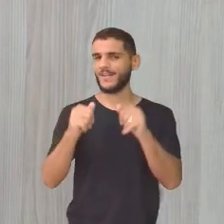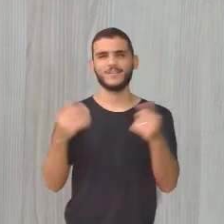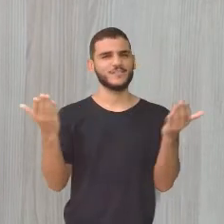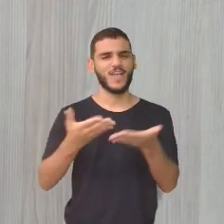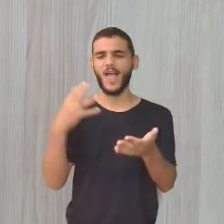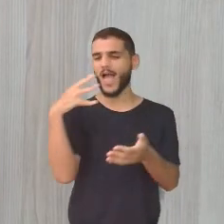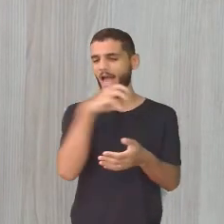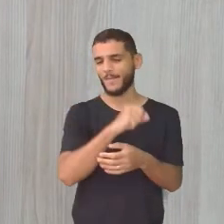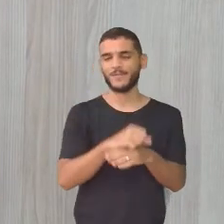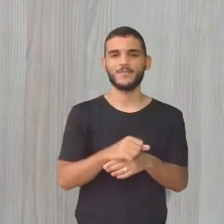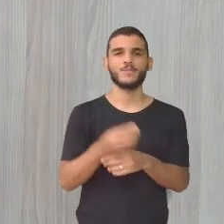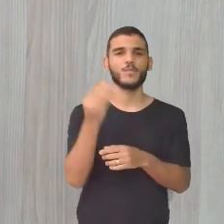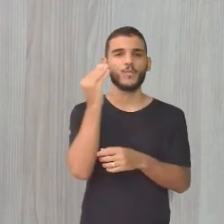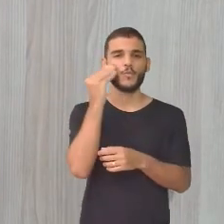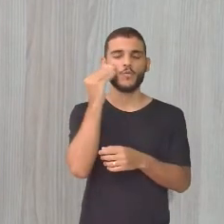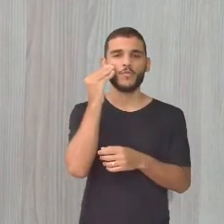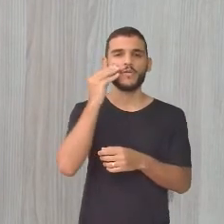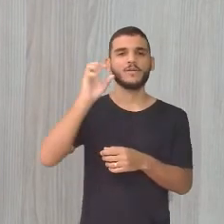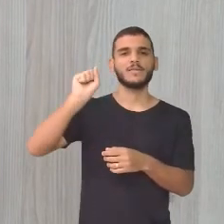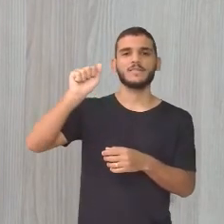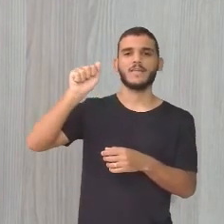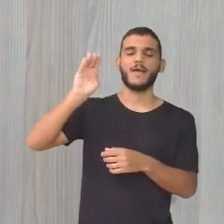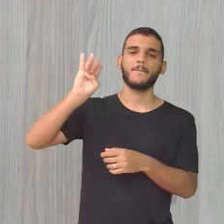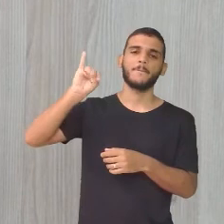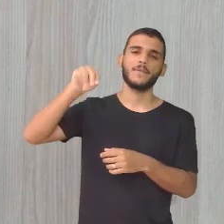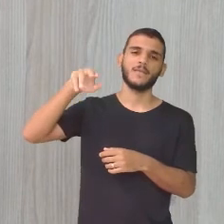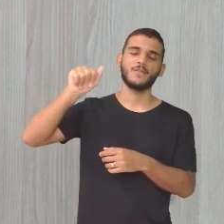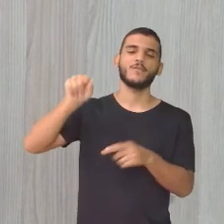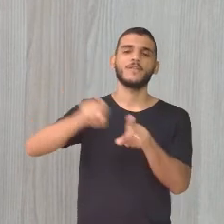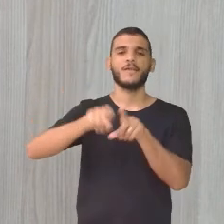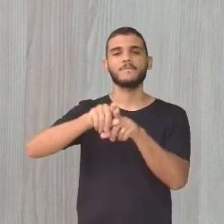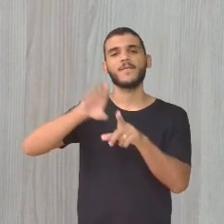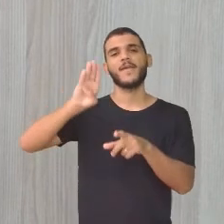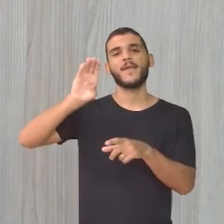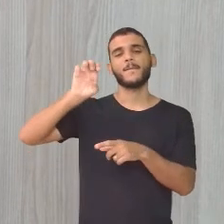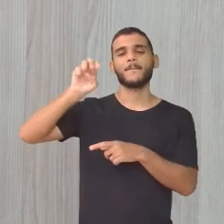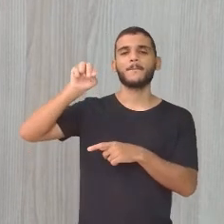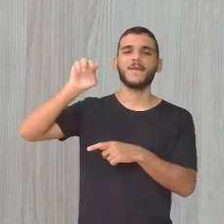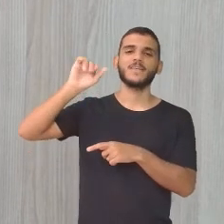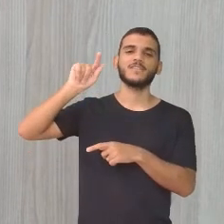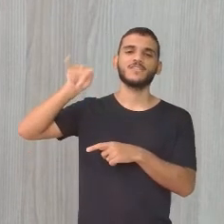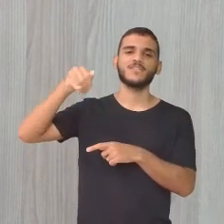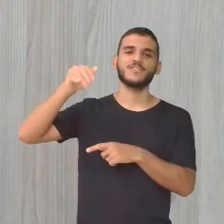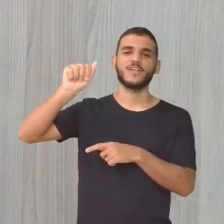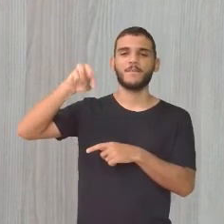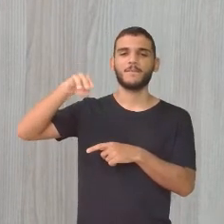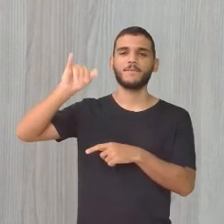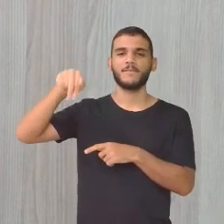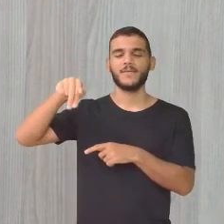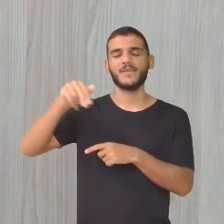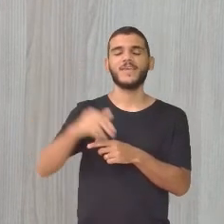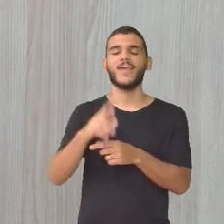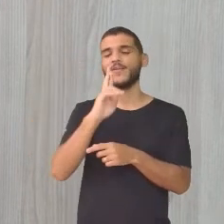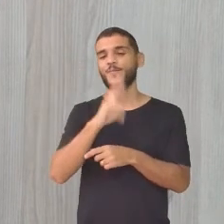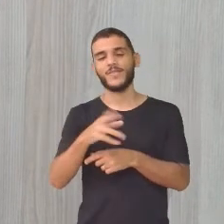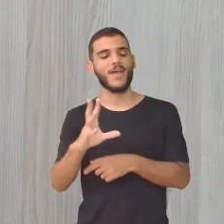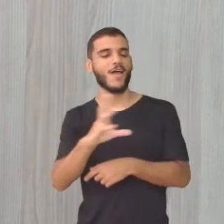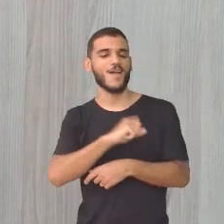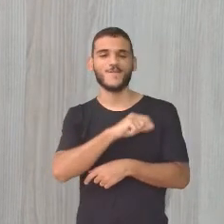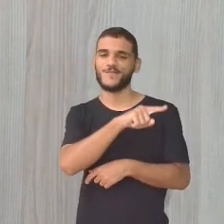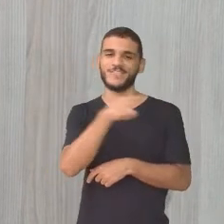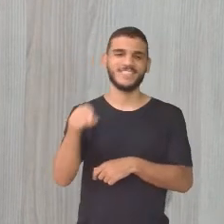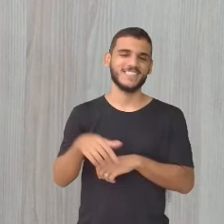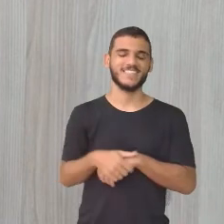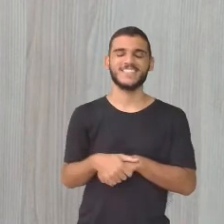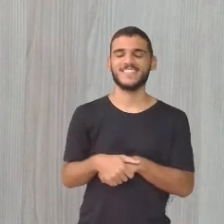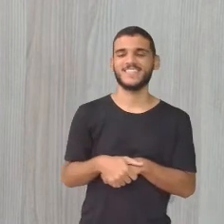Eu queria deixar um beijo para Sabino e para Benjamin, que acompanharam toda a nossa aula, que o Benjamin disse que ama a gente. Ai, que coisa linda.